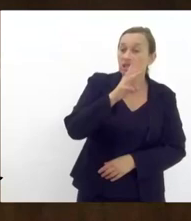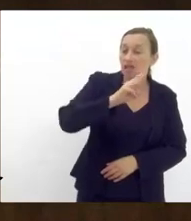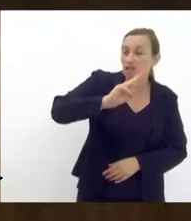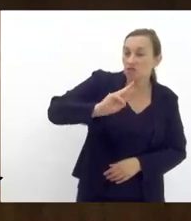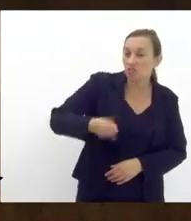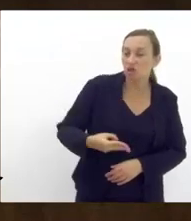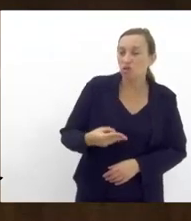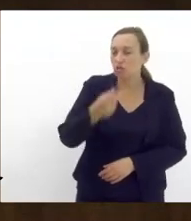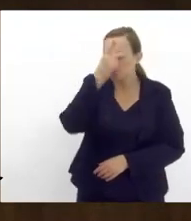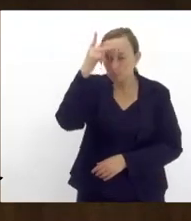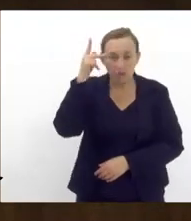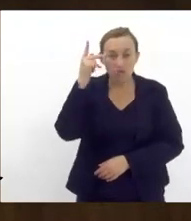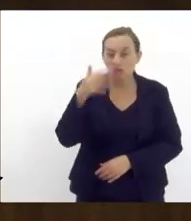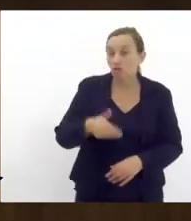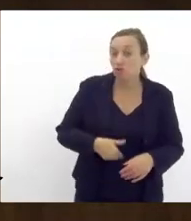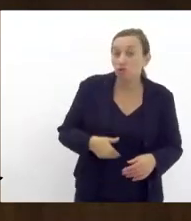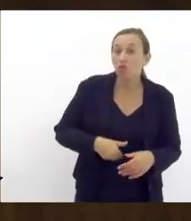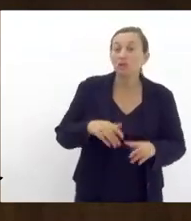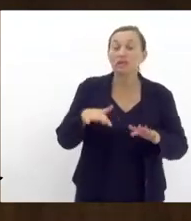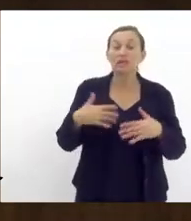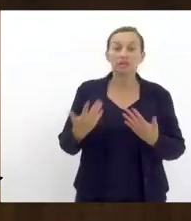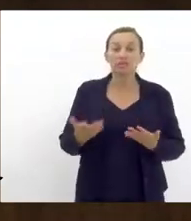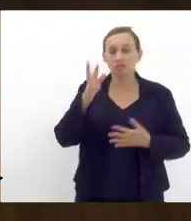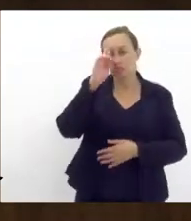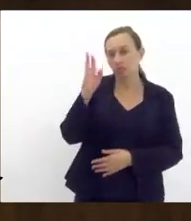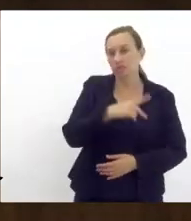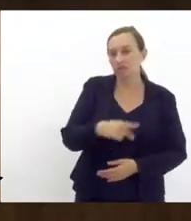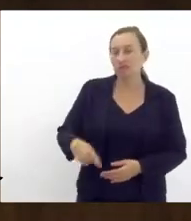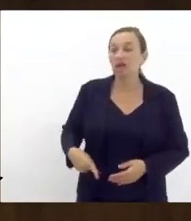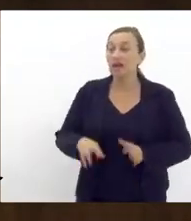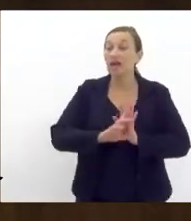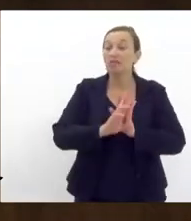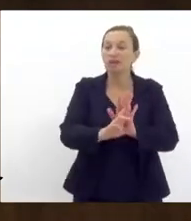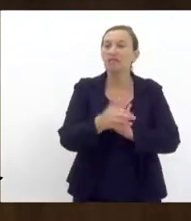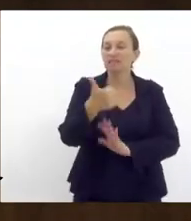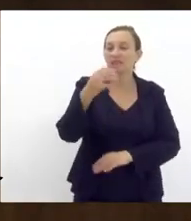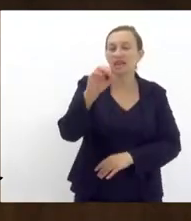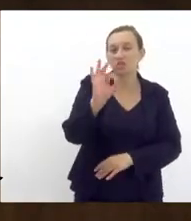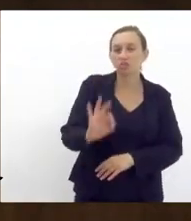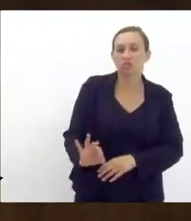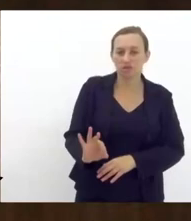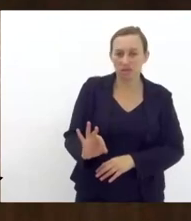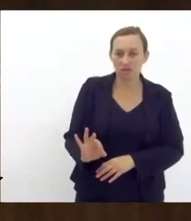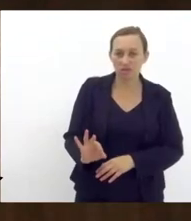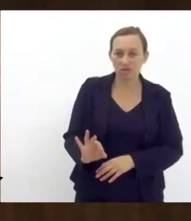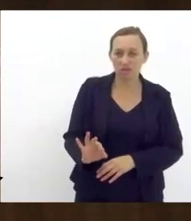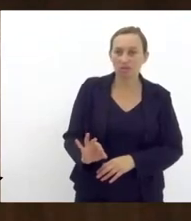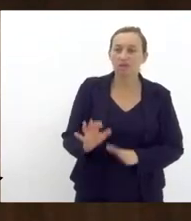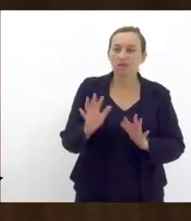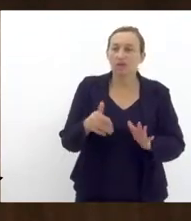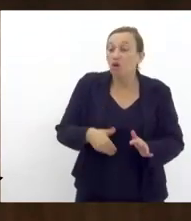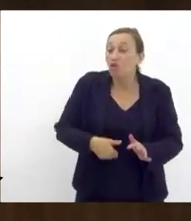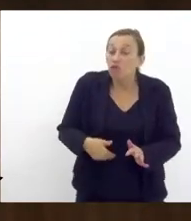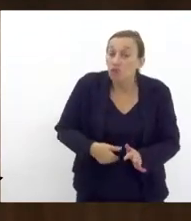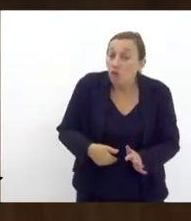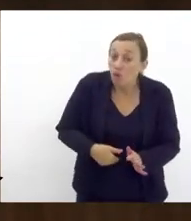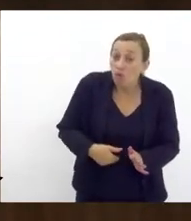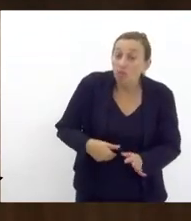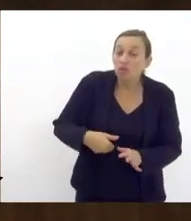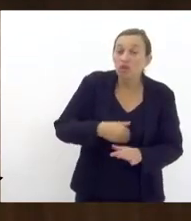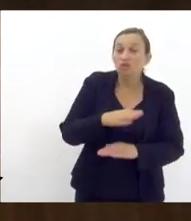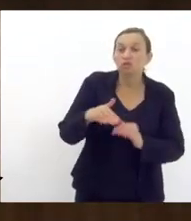de pessoas passando fome ou seja senhor presidente senhor representa 10% dos Famintos do Brasil